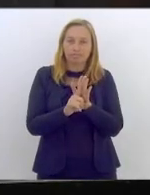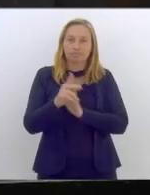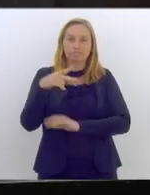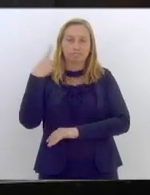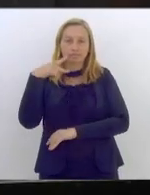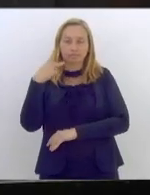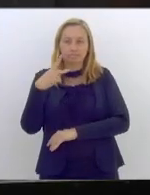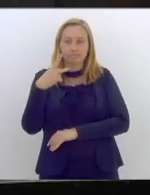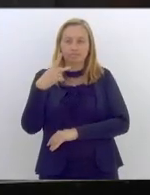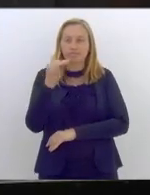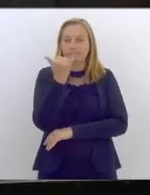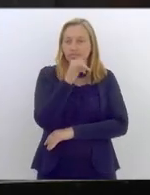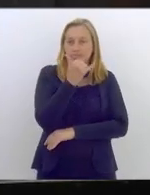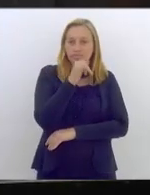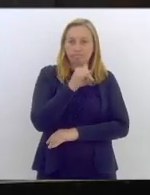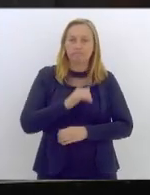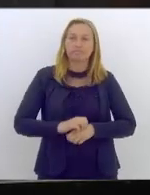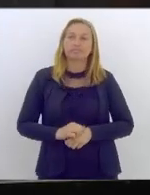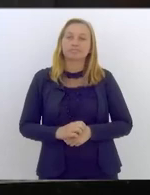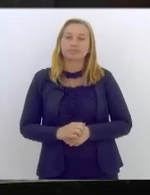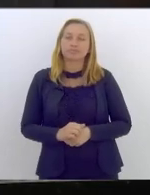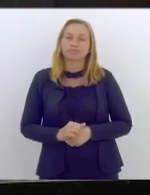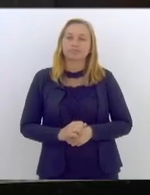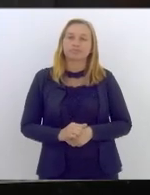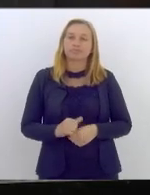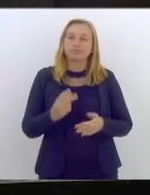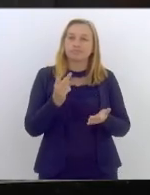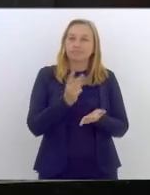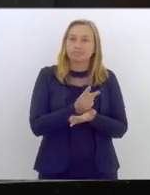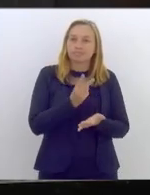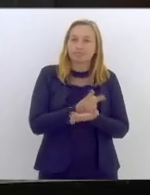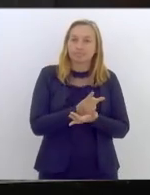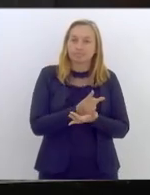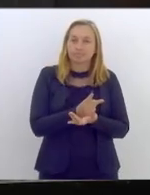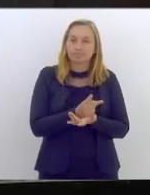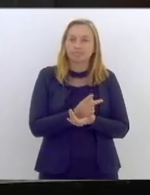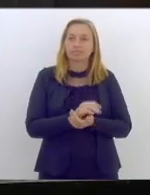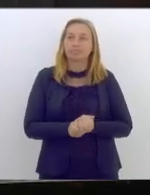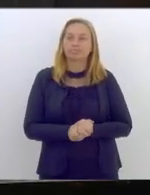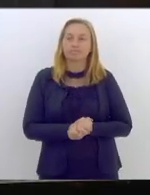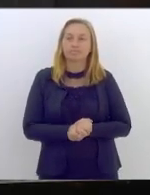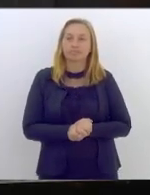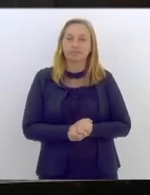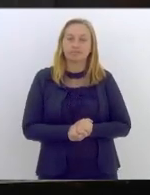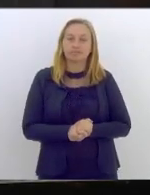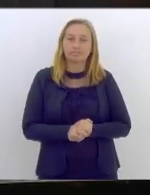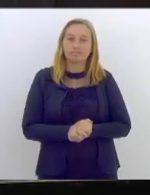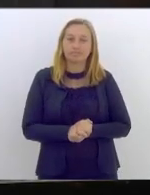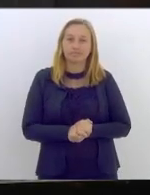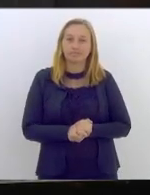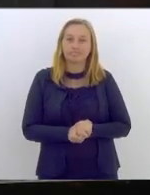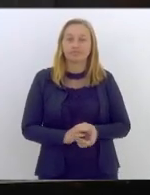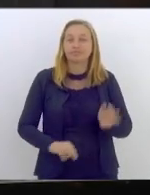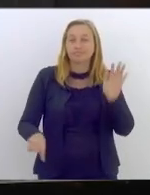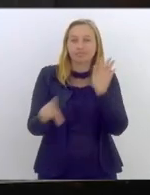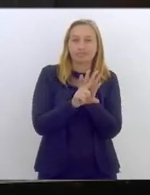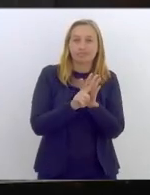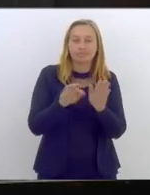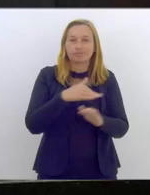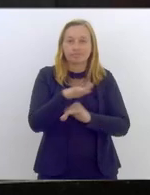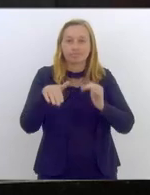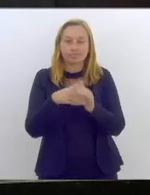Fluminense. E mesmo tendo, eu sendo um dos coautores, quando vira a lei, é de todos